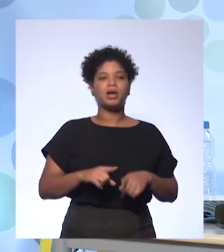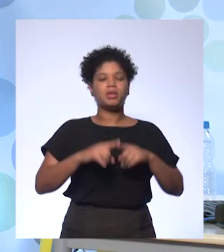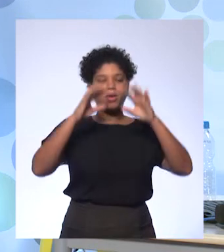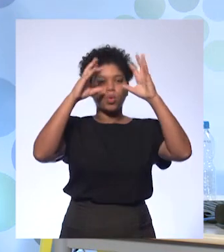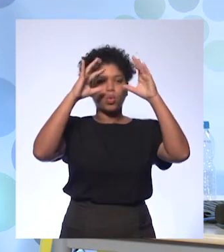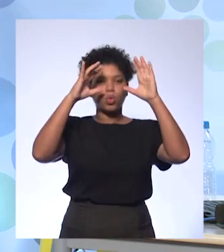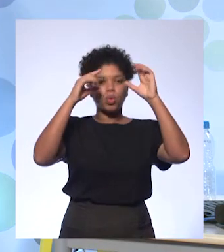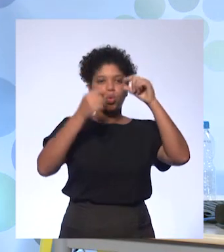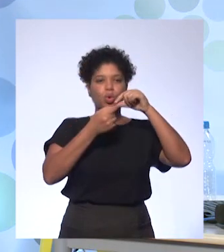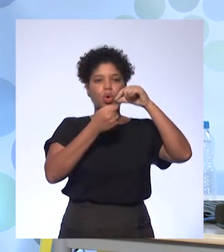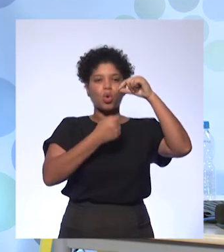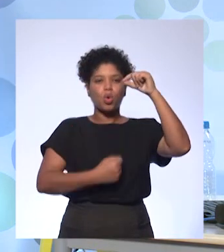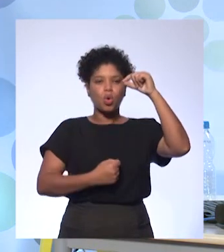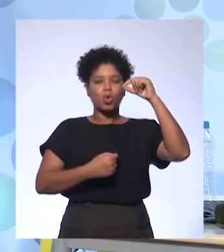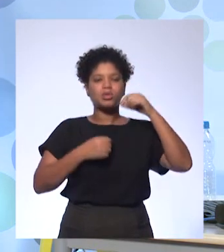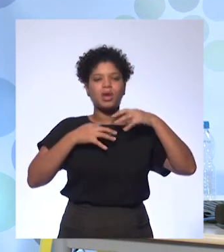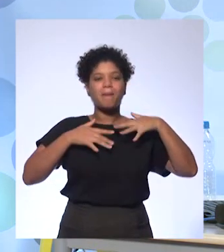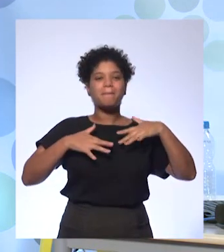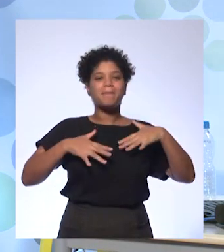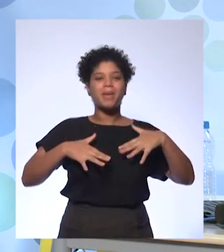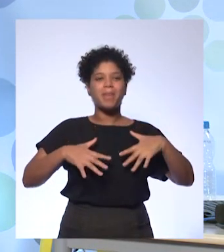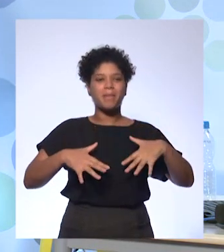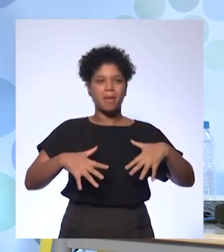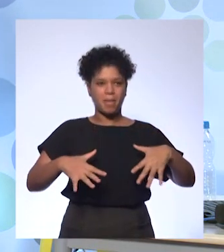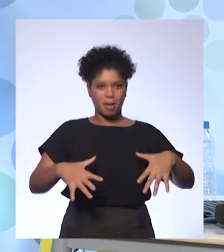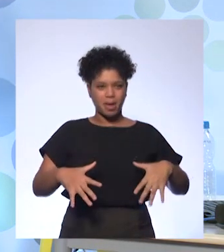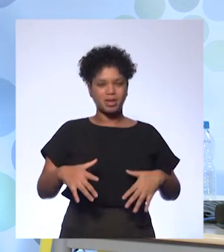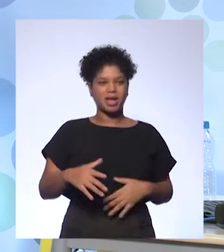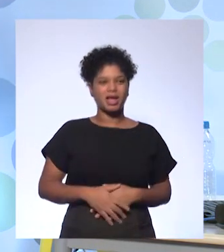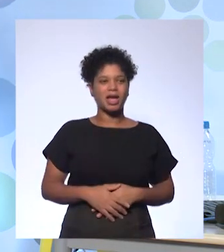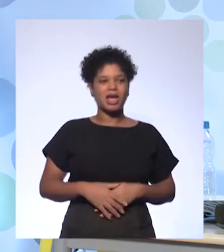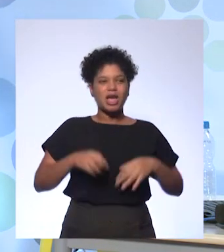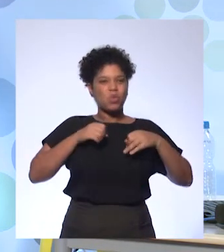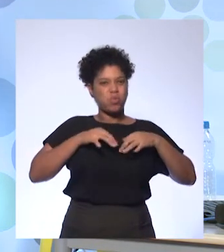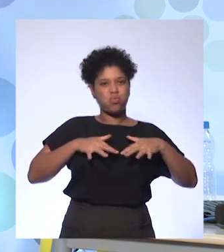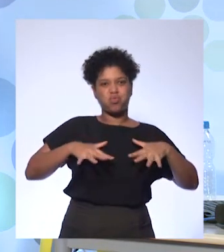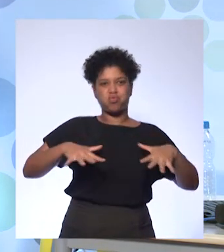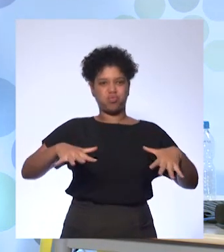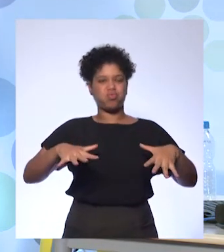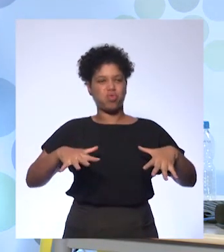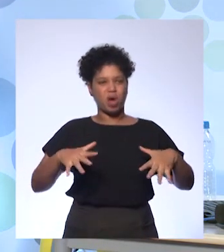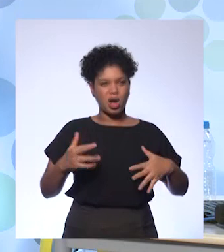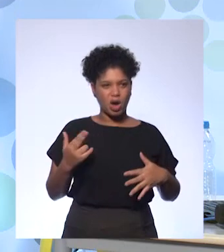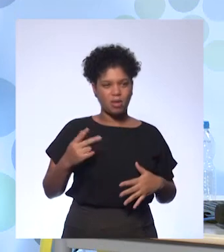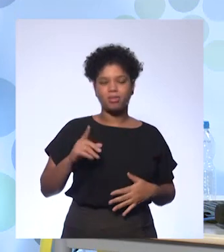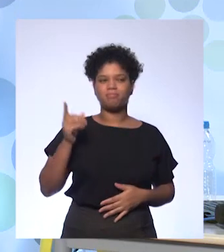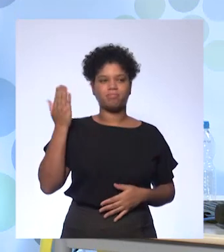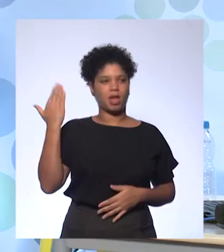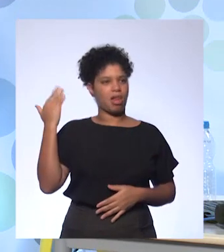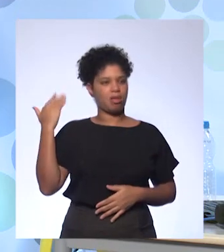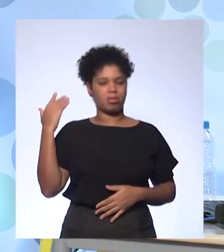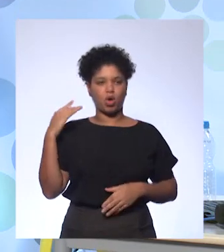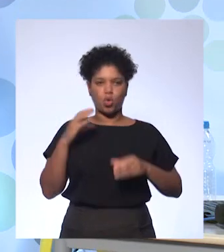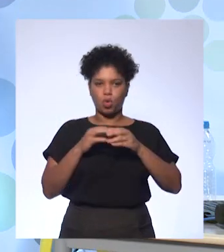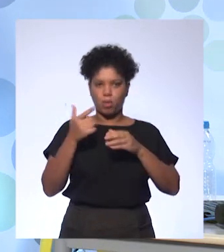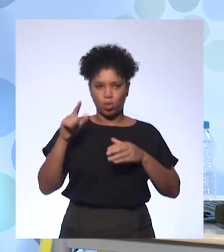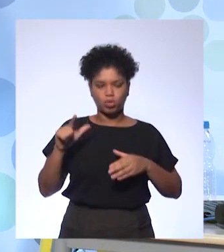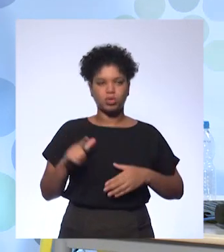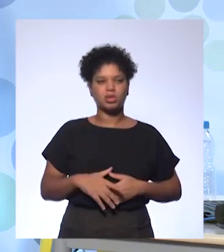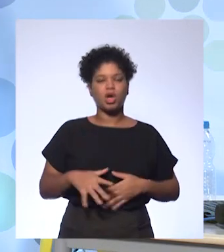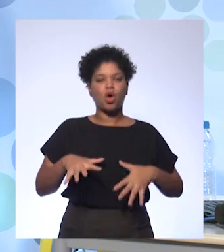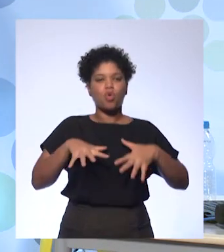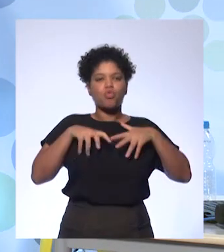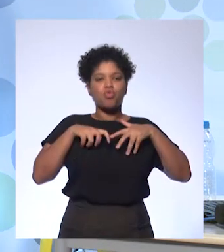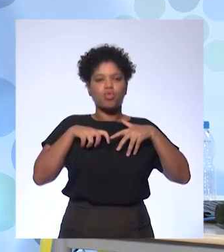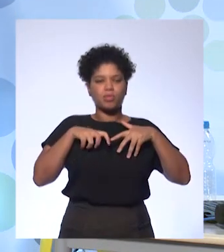Então, a gente não tem mais aquele sistema difuso lá que ficou lá atrás com os quinidários, certo?